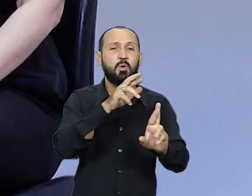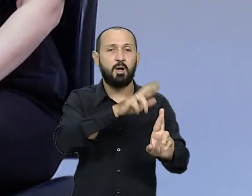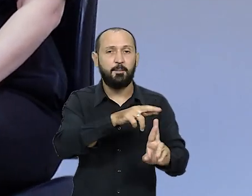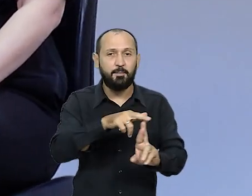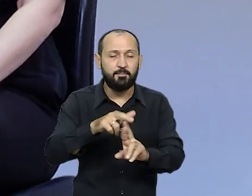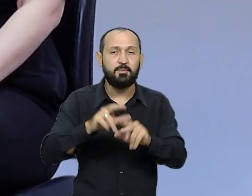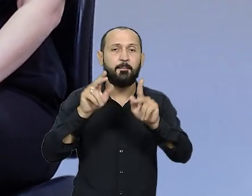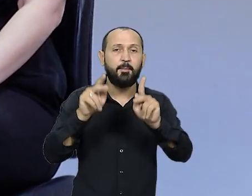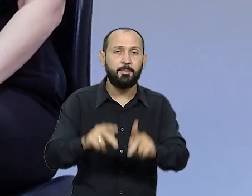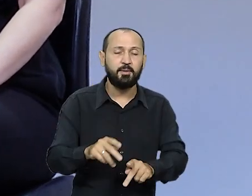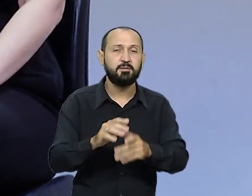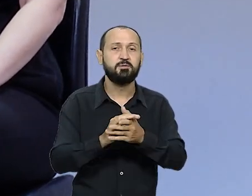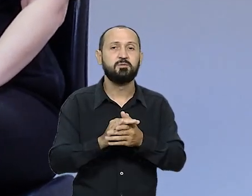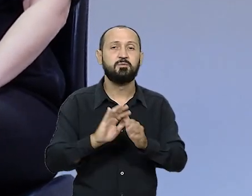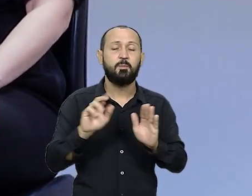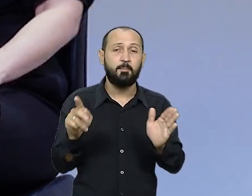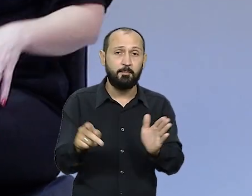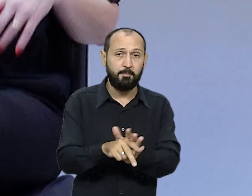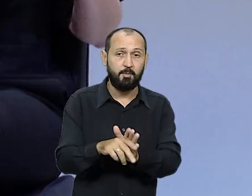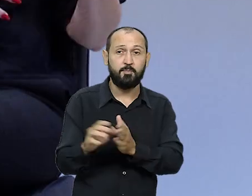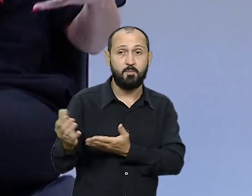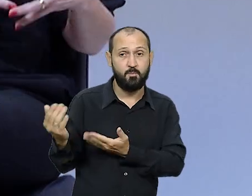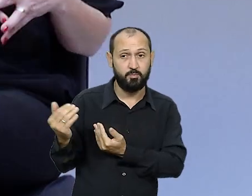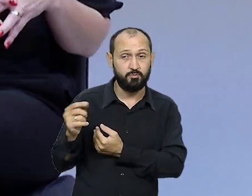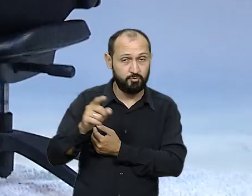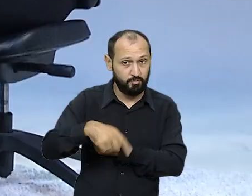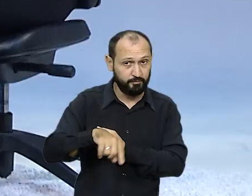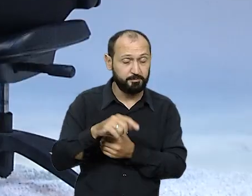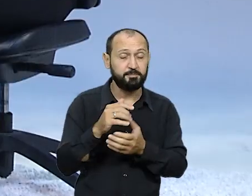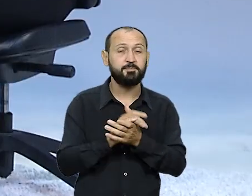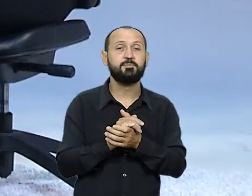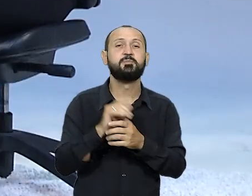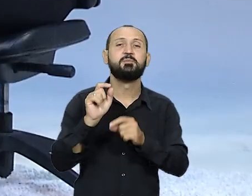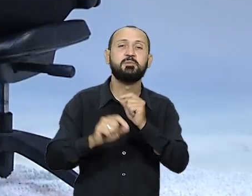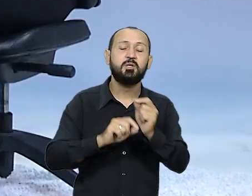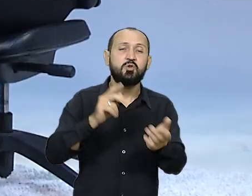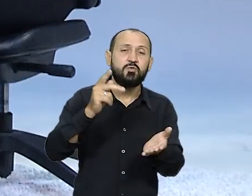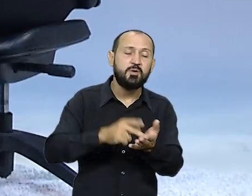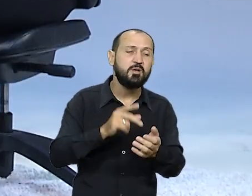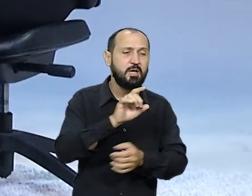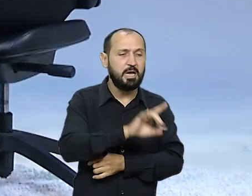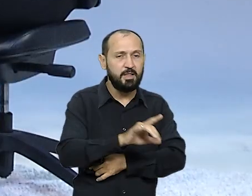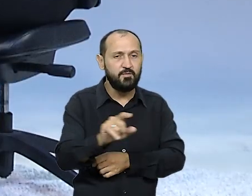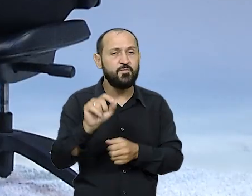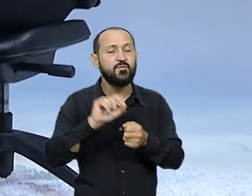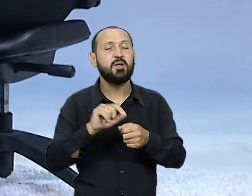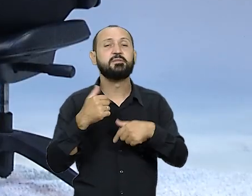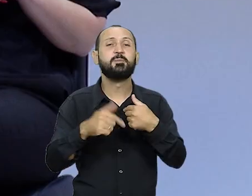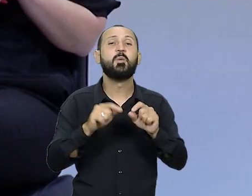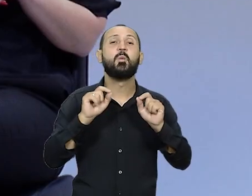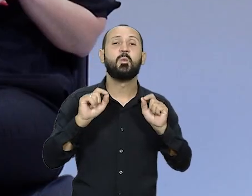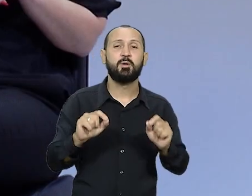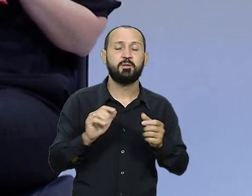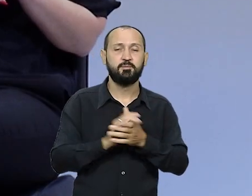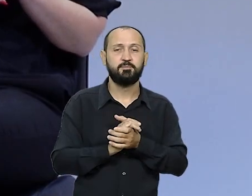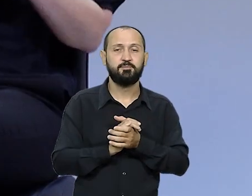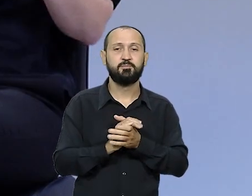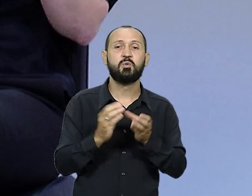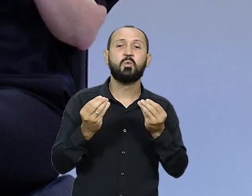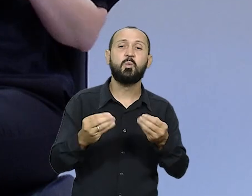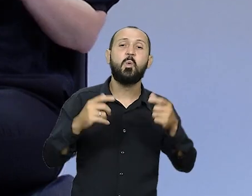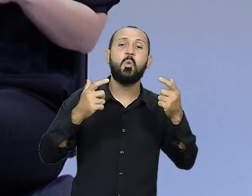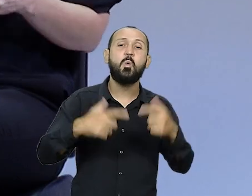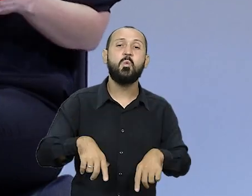da população. Voltada para os adolescentes, né? Isso, ela é voltada para o adolescente. O que ele faz, qual é a função, onde